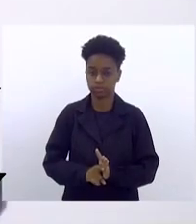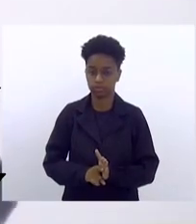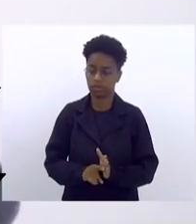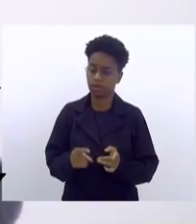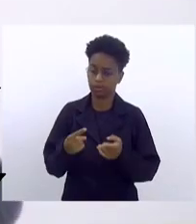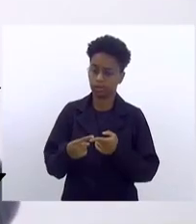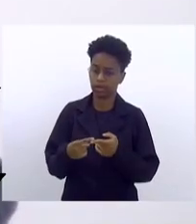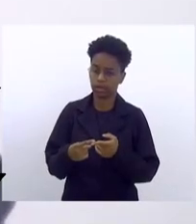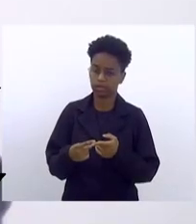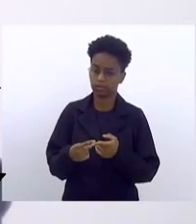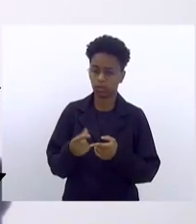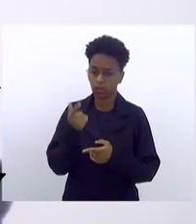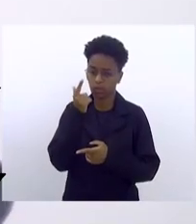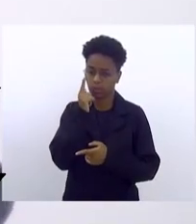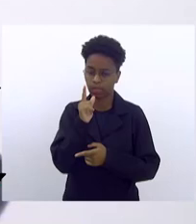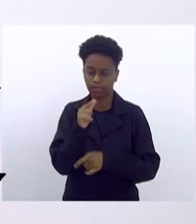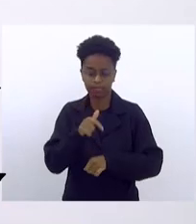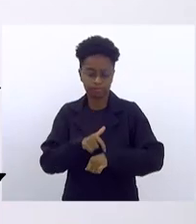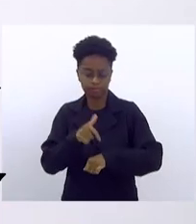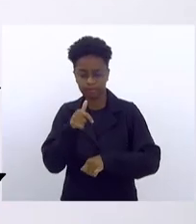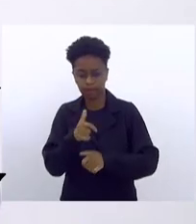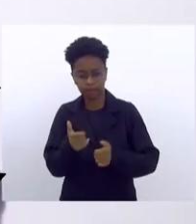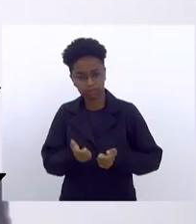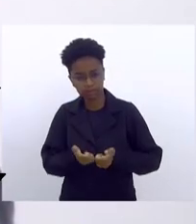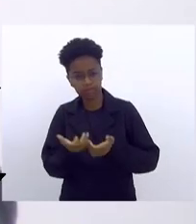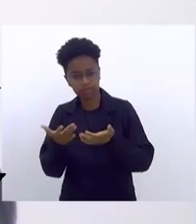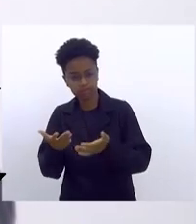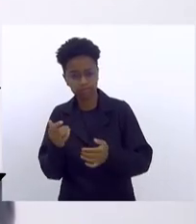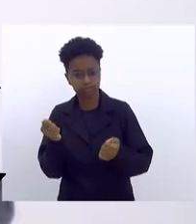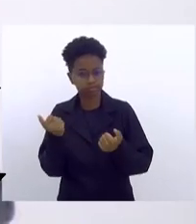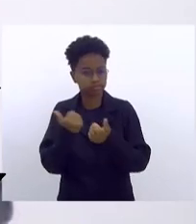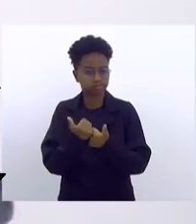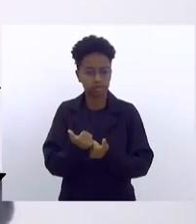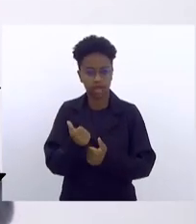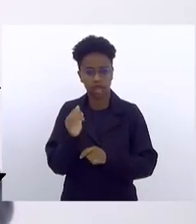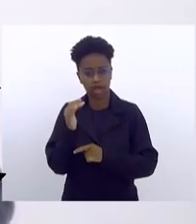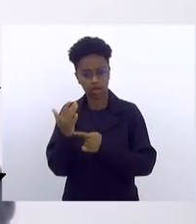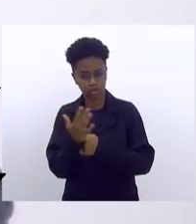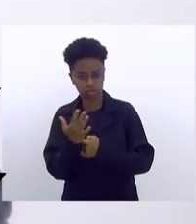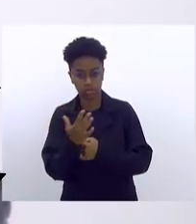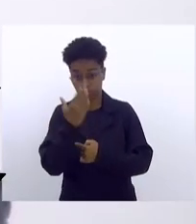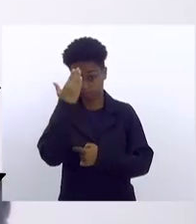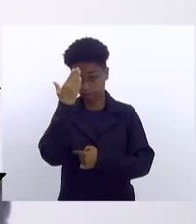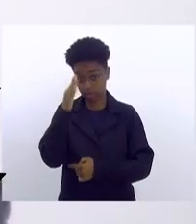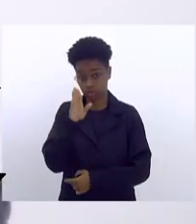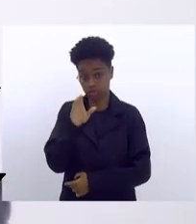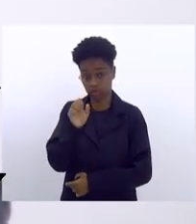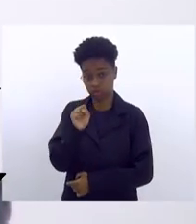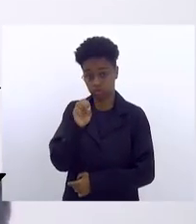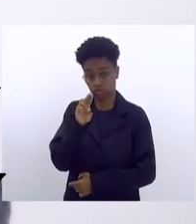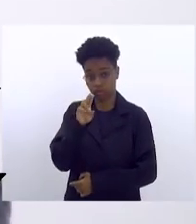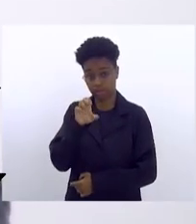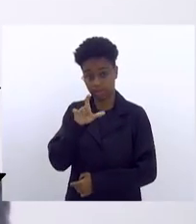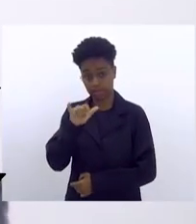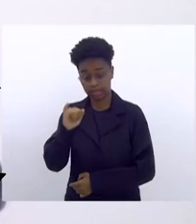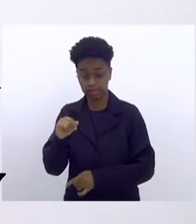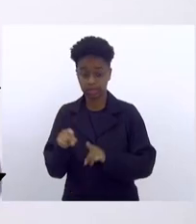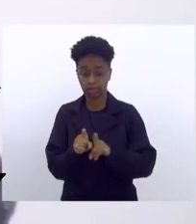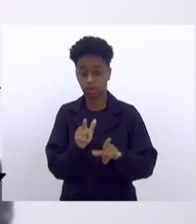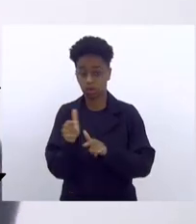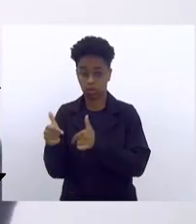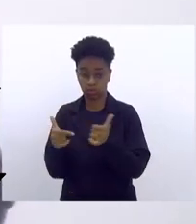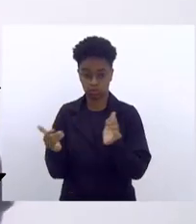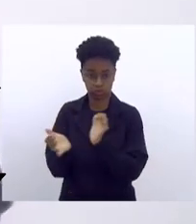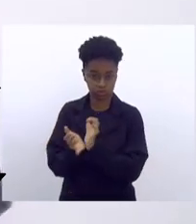um tempo valioso de vocês para estar nos ajudando muito obrigado Sueli e demais pesquisadores eu queria